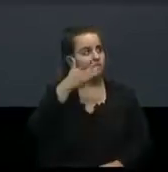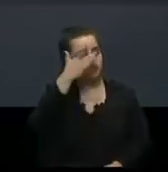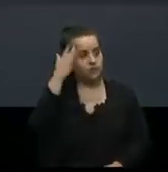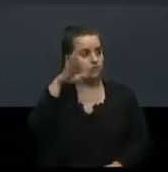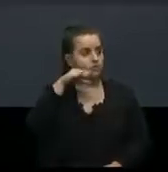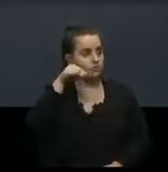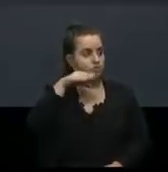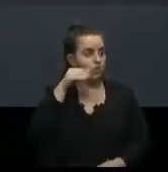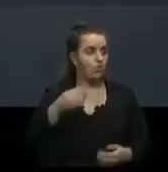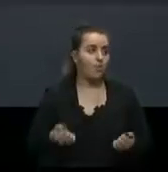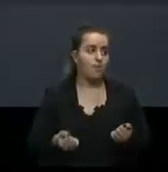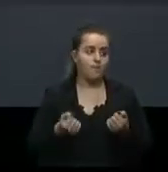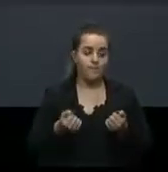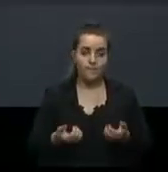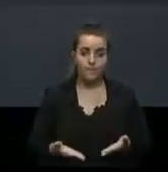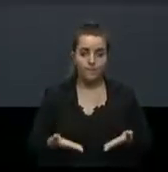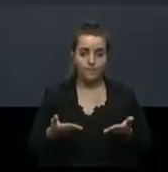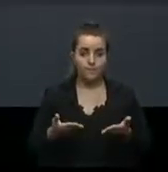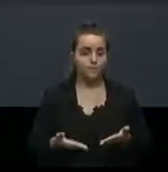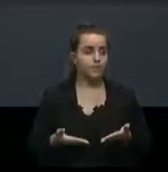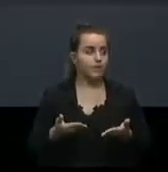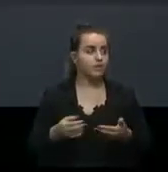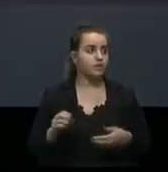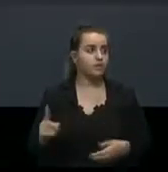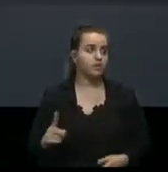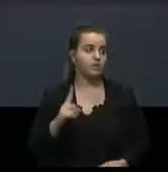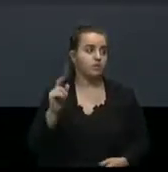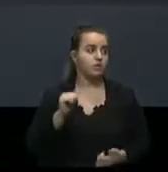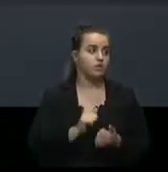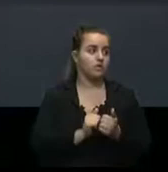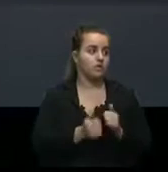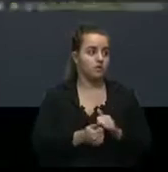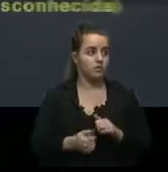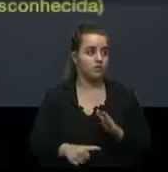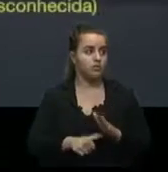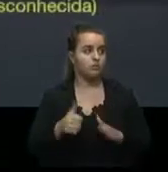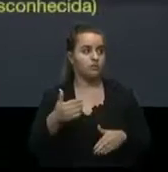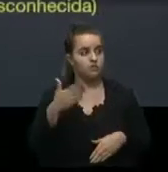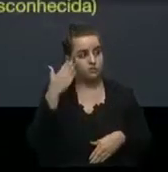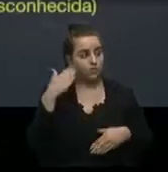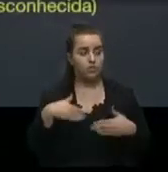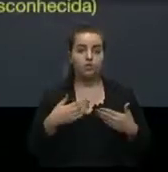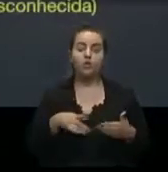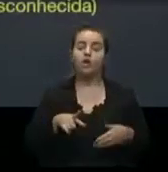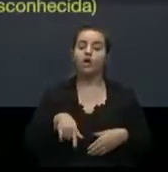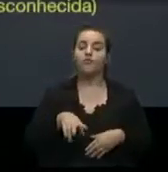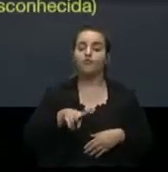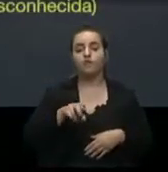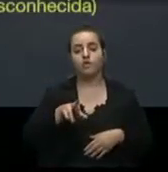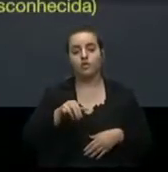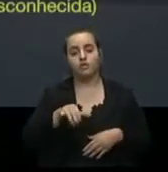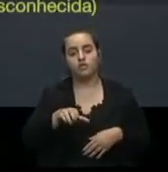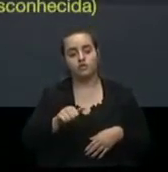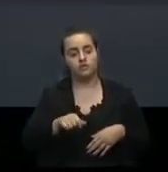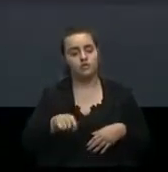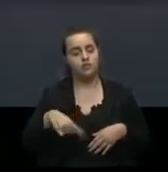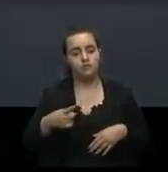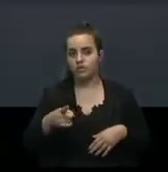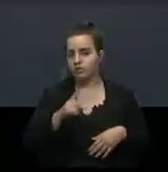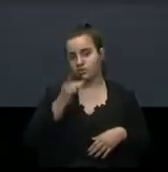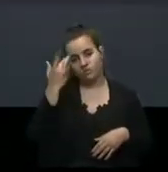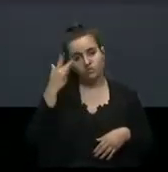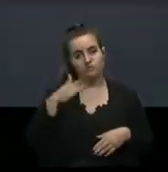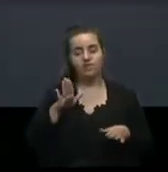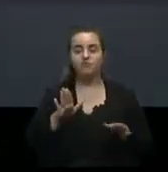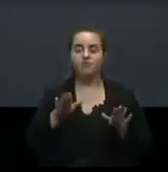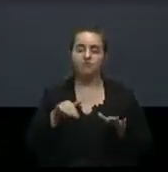e alturas adequados para um certo trabalho, primeiro sabendo qual é a variância desses dados e depois sem saber. Eu fico